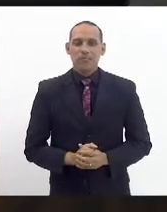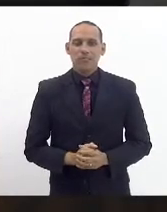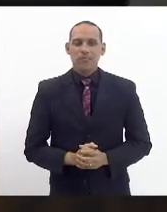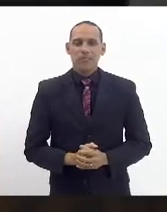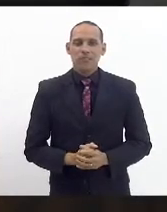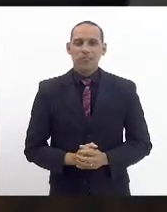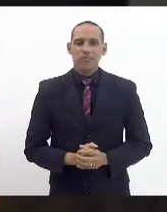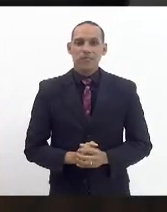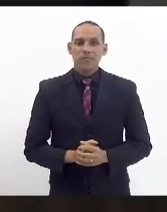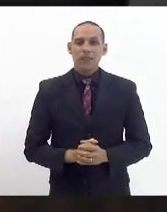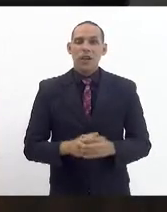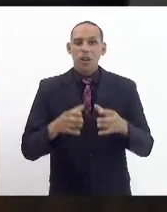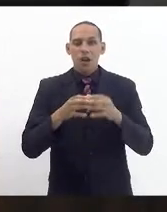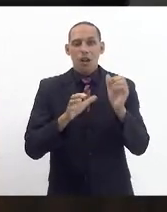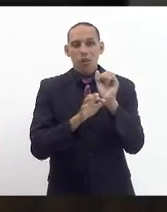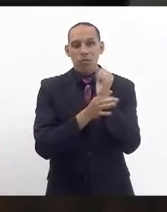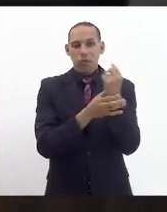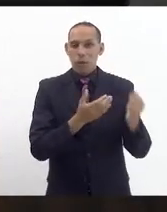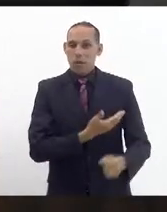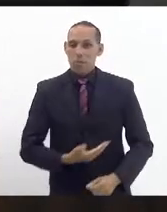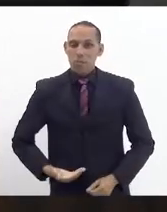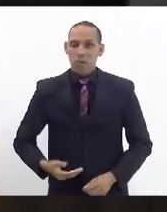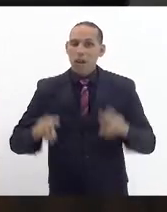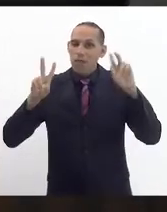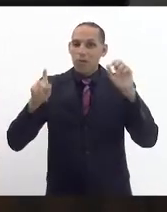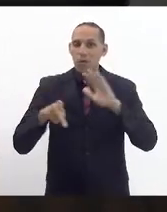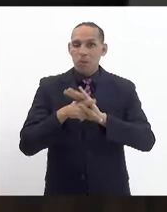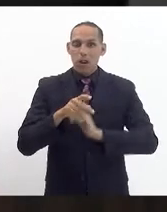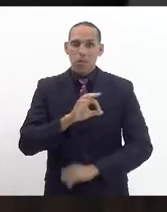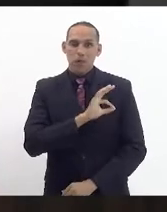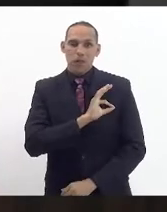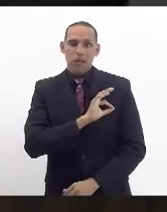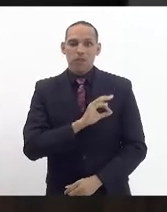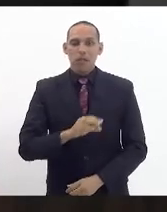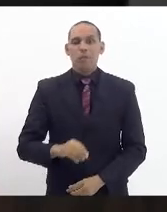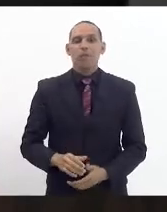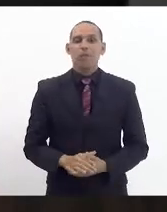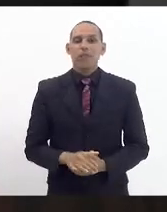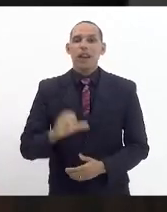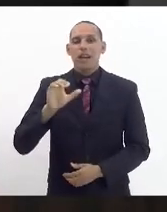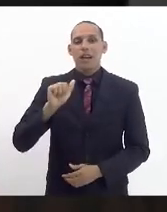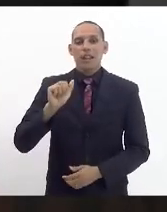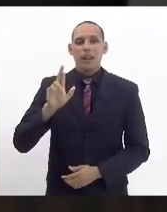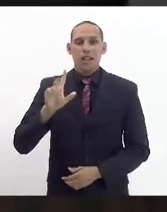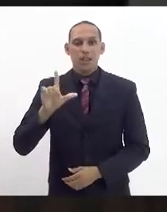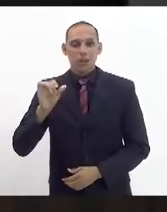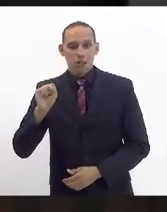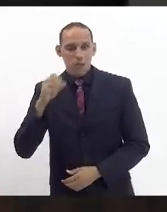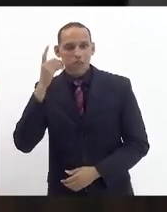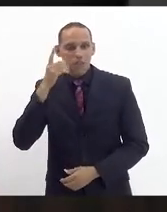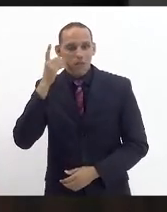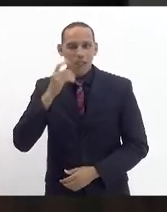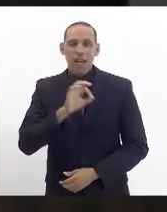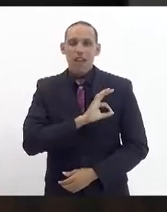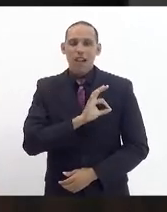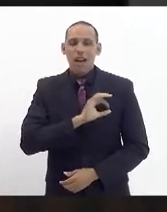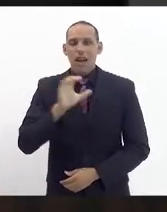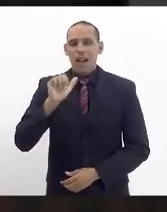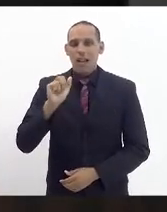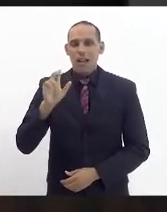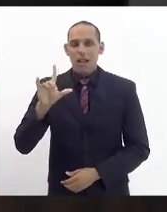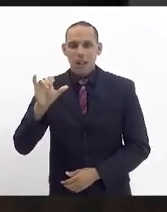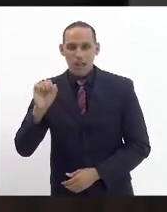Pela Comissão de Segurança Pública e Assuntos de Polícia, deputado delegado Carlos Augusto. Deputado delegado Carlos